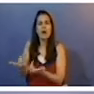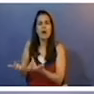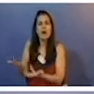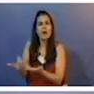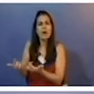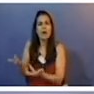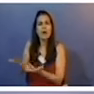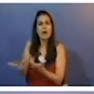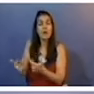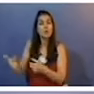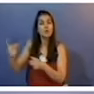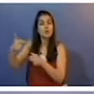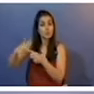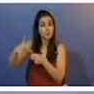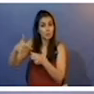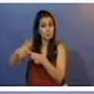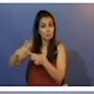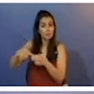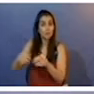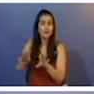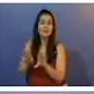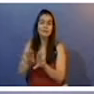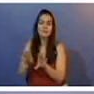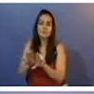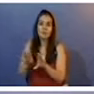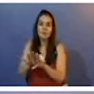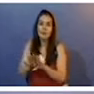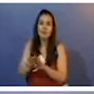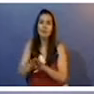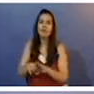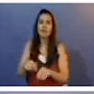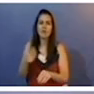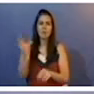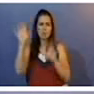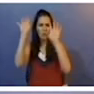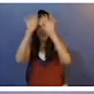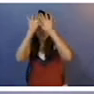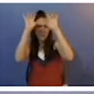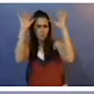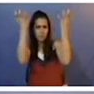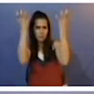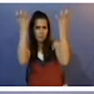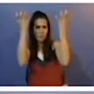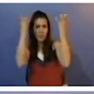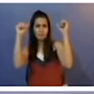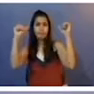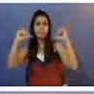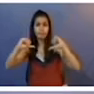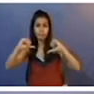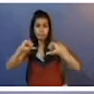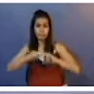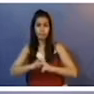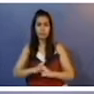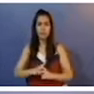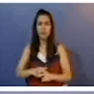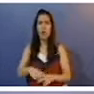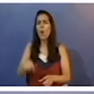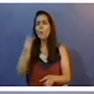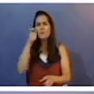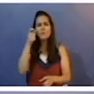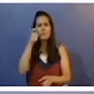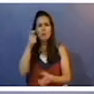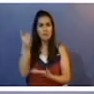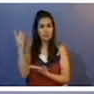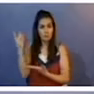o principal responsável pelo agravamento do efeito estufa. Uma observação: